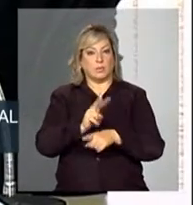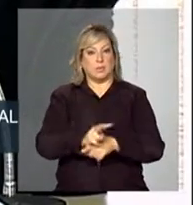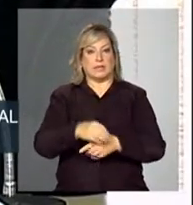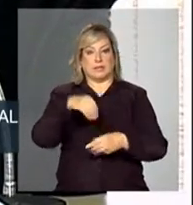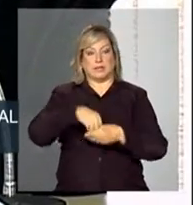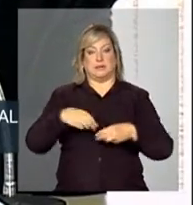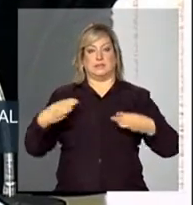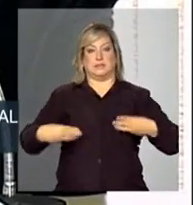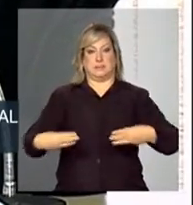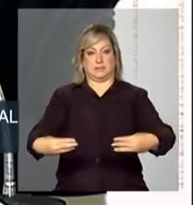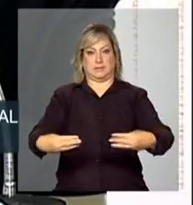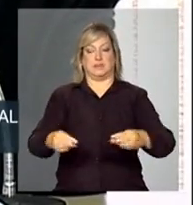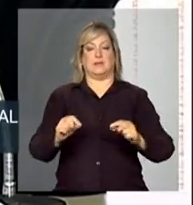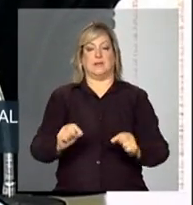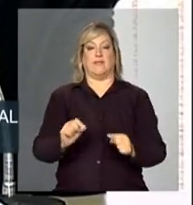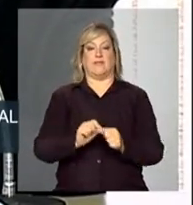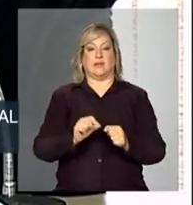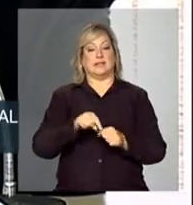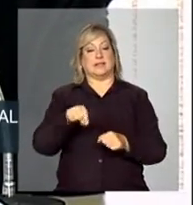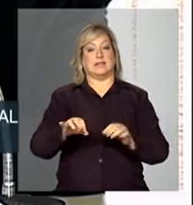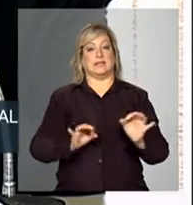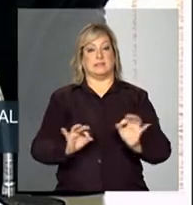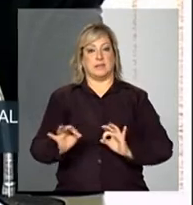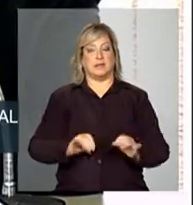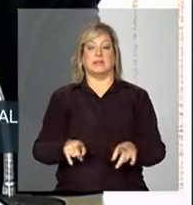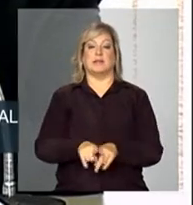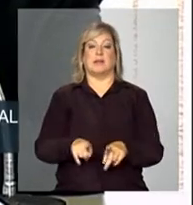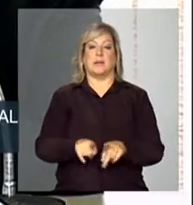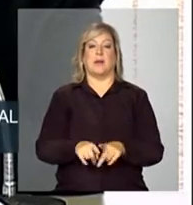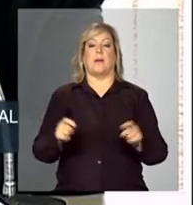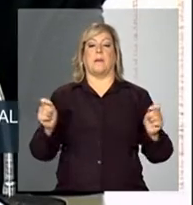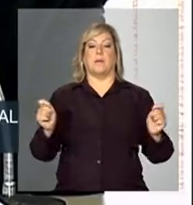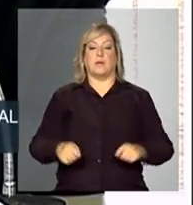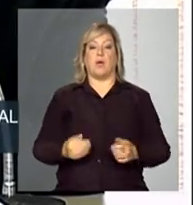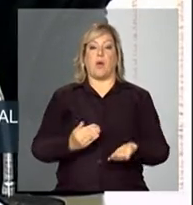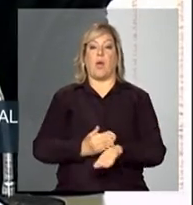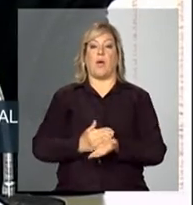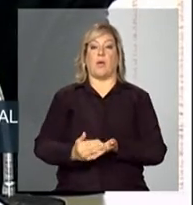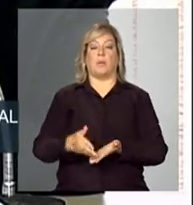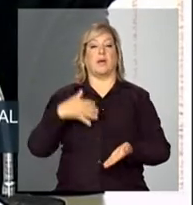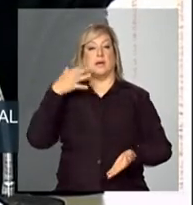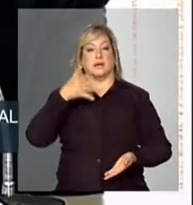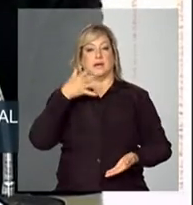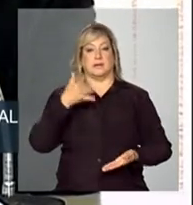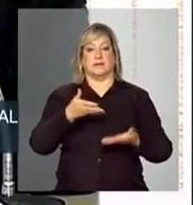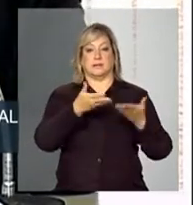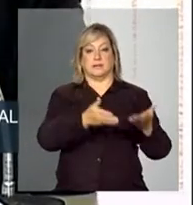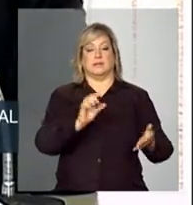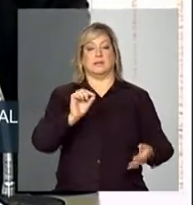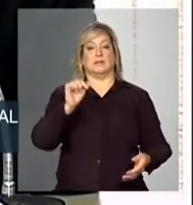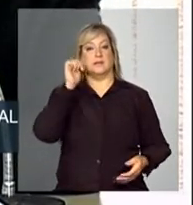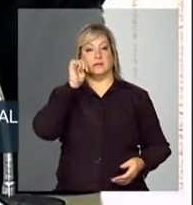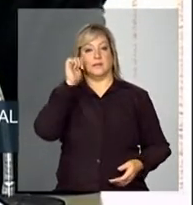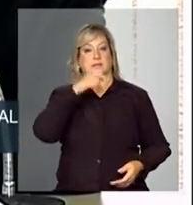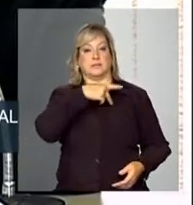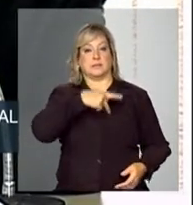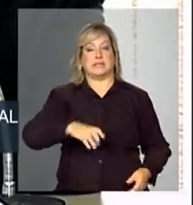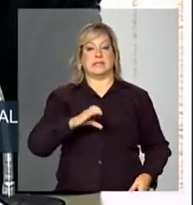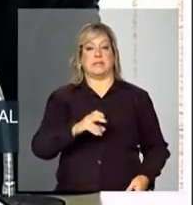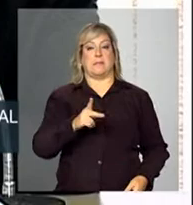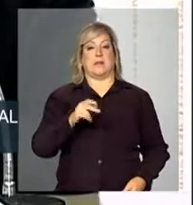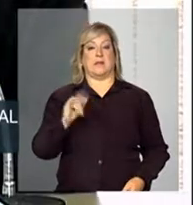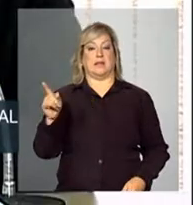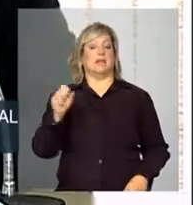interministerial que será feito deste plano EA lembre-se possamos passar a palavra a Presidenta da